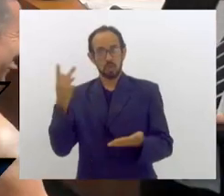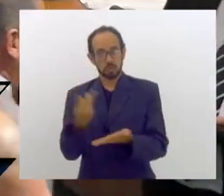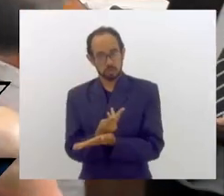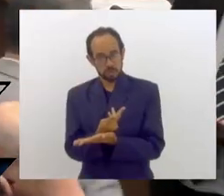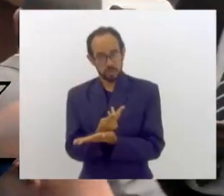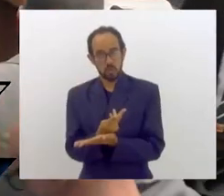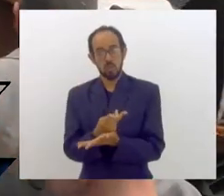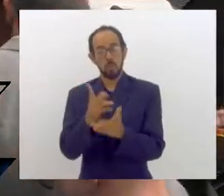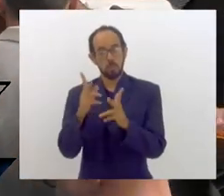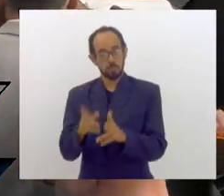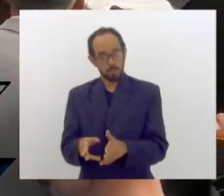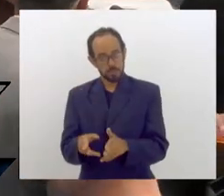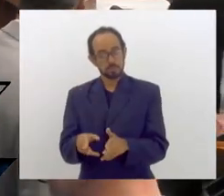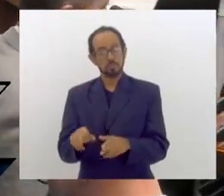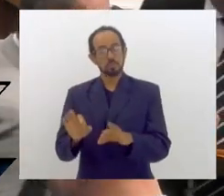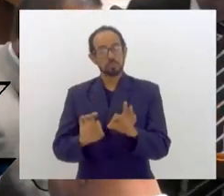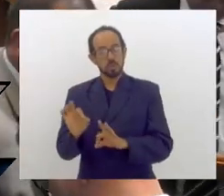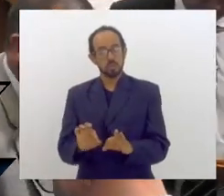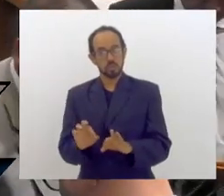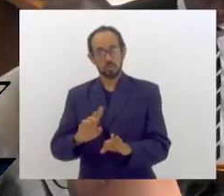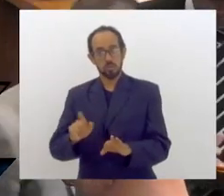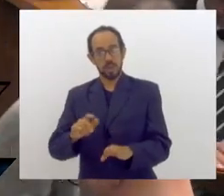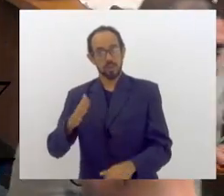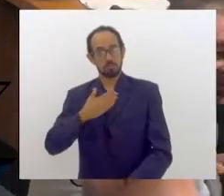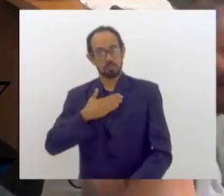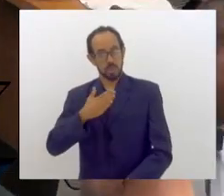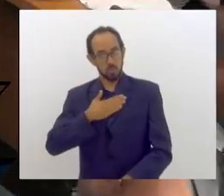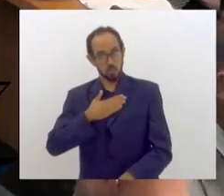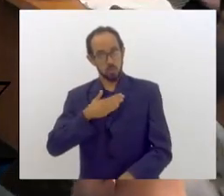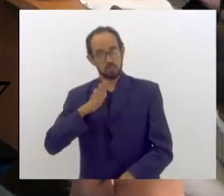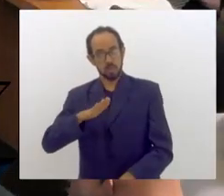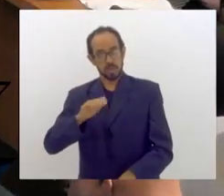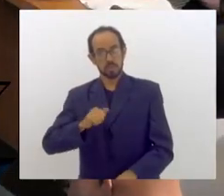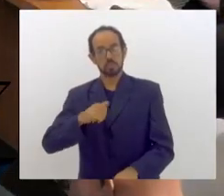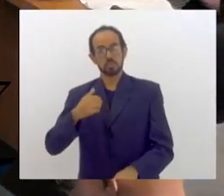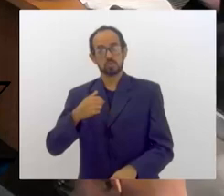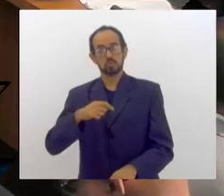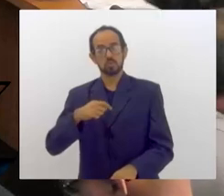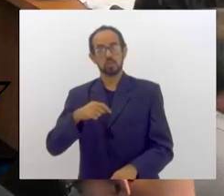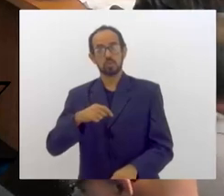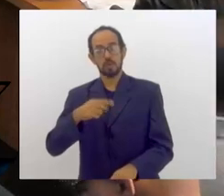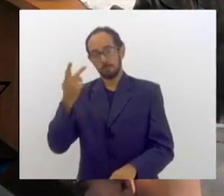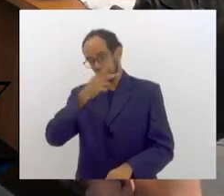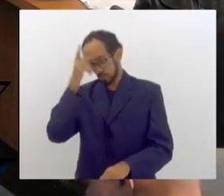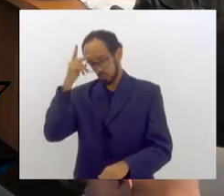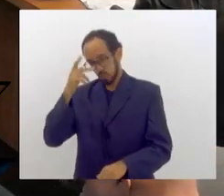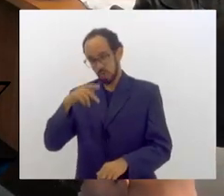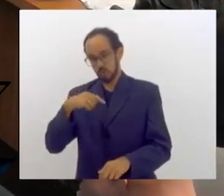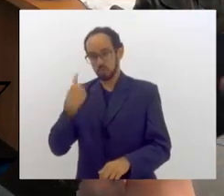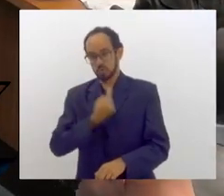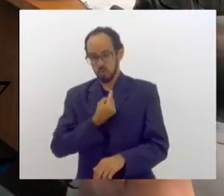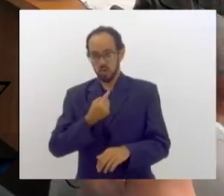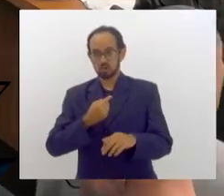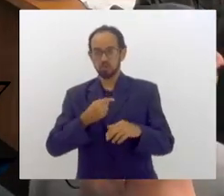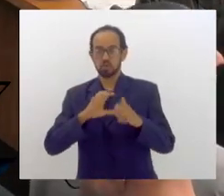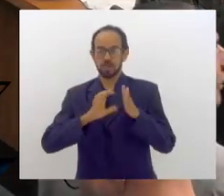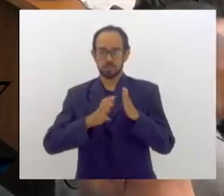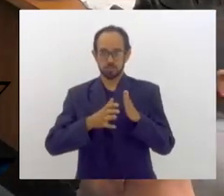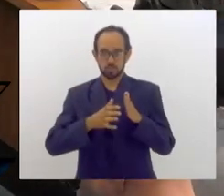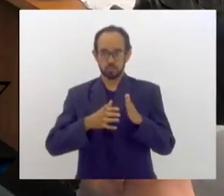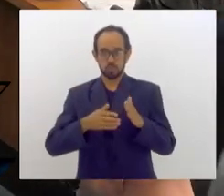exatamente num projeto que não era de minha autoria, mas era de uma pessoa do nosso campo. Hoje segue o